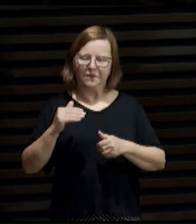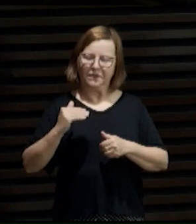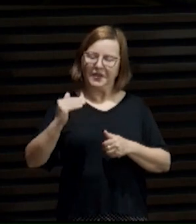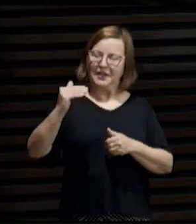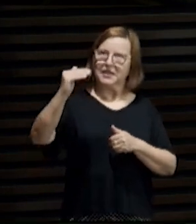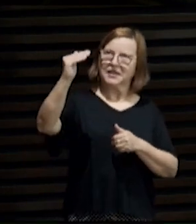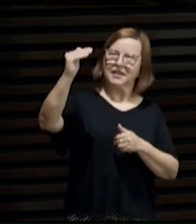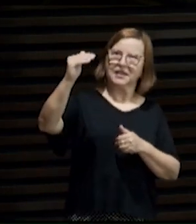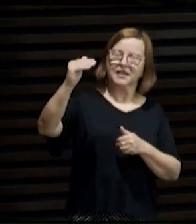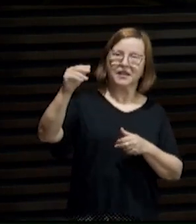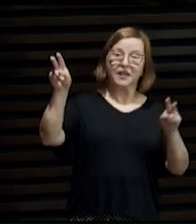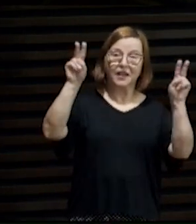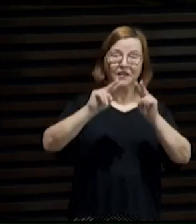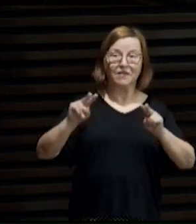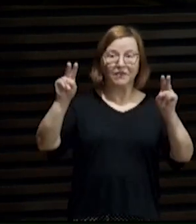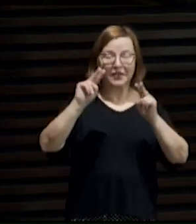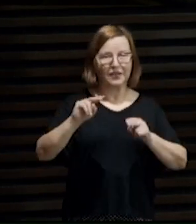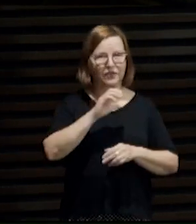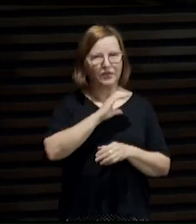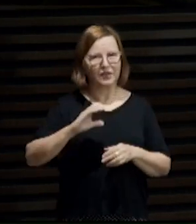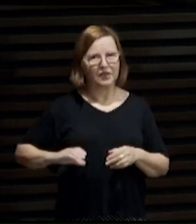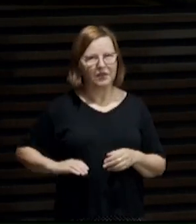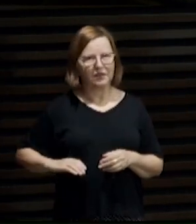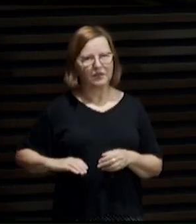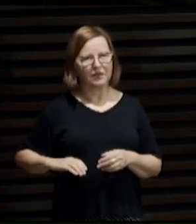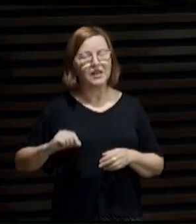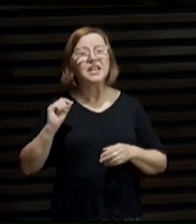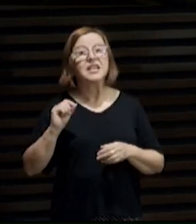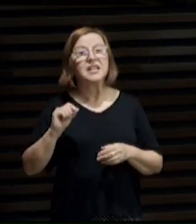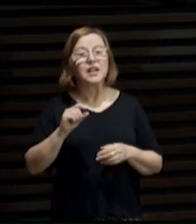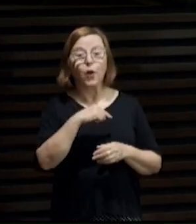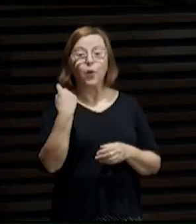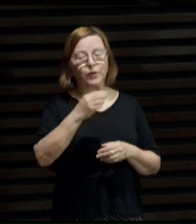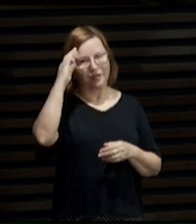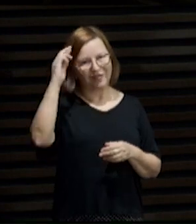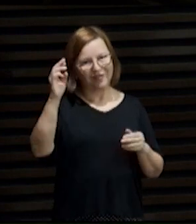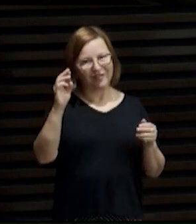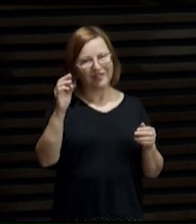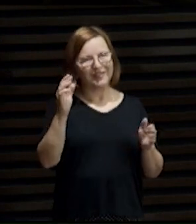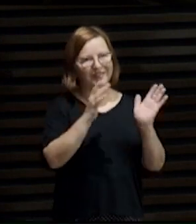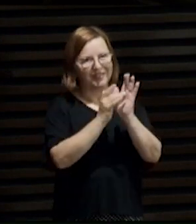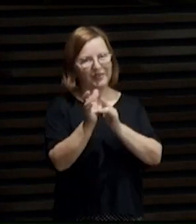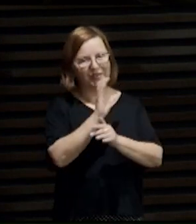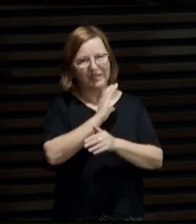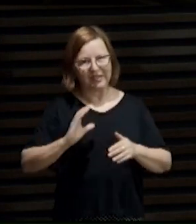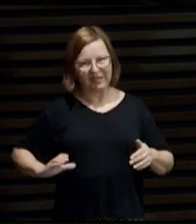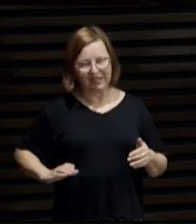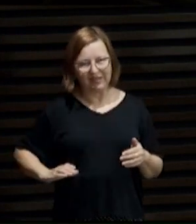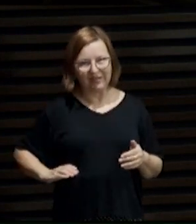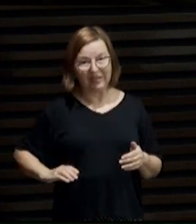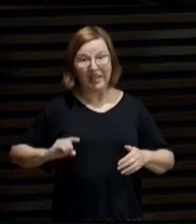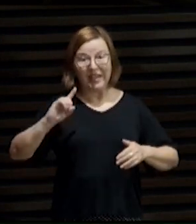Cristo estivesse fazendo a ponte entre céus e terra. Quem é o nosso Senhor Jesus Cristo? É o que faz intermediação entre os céus e a terra. É o